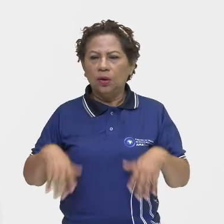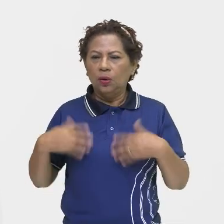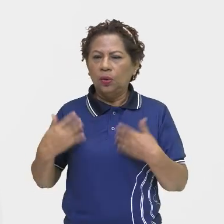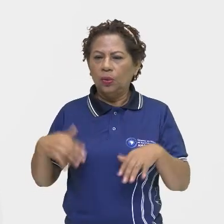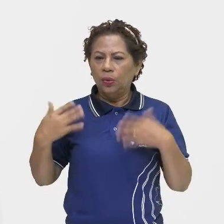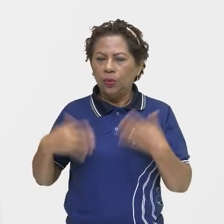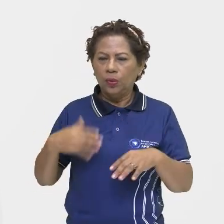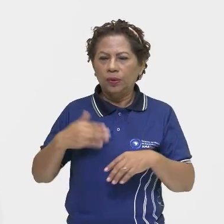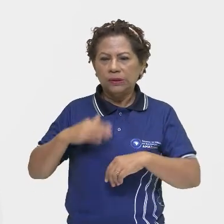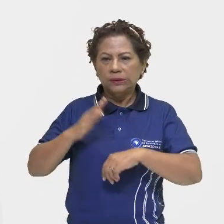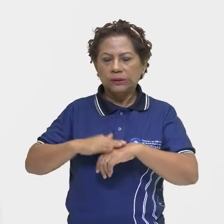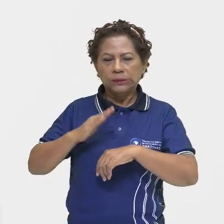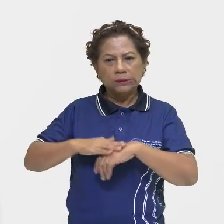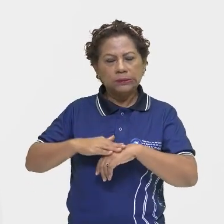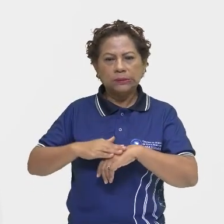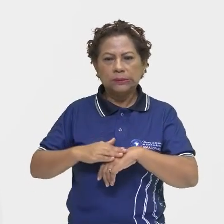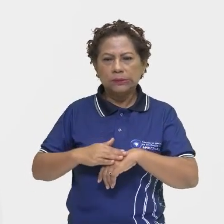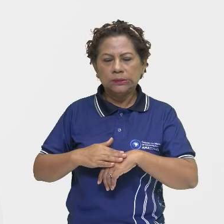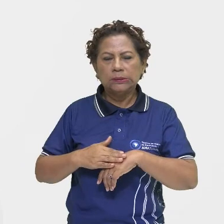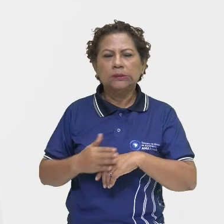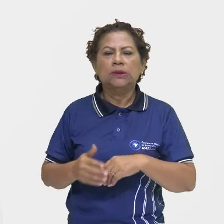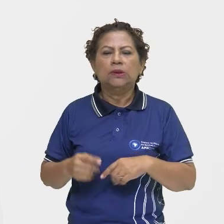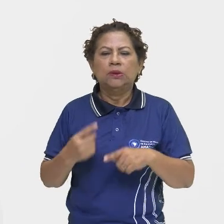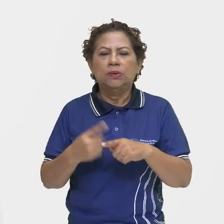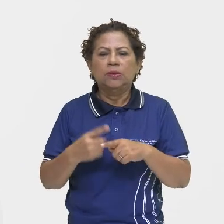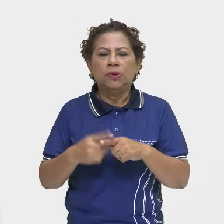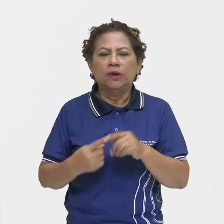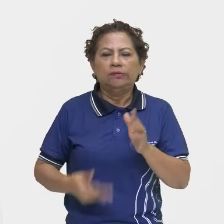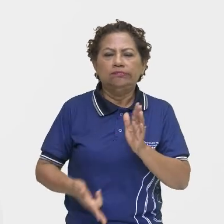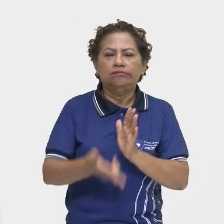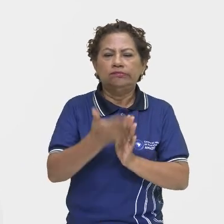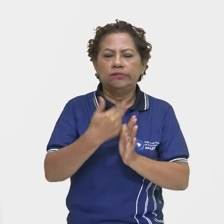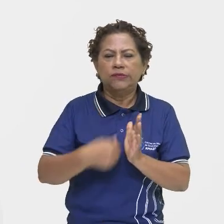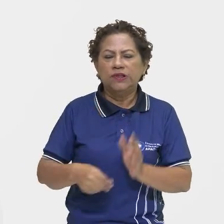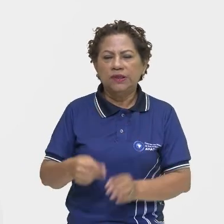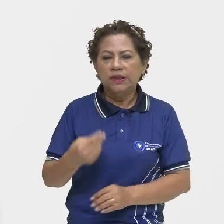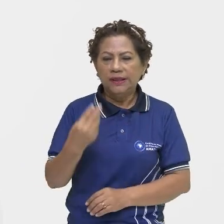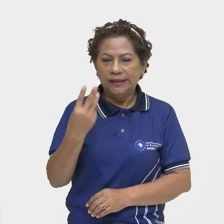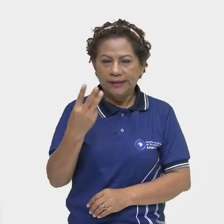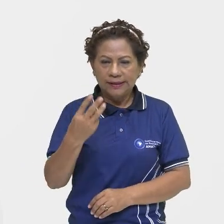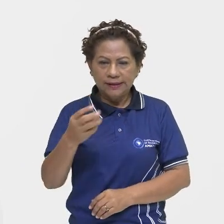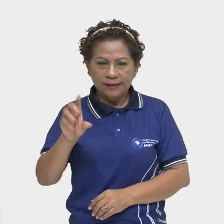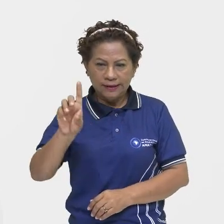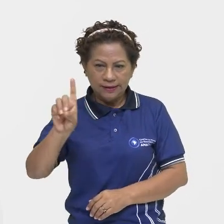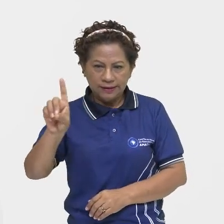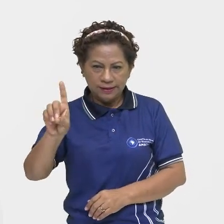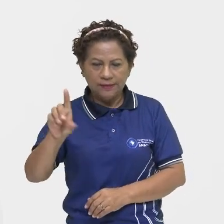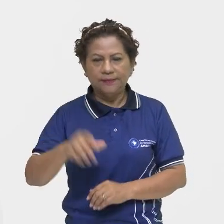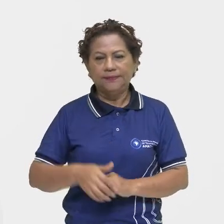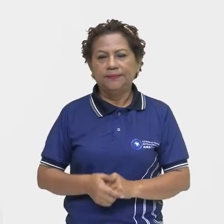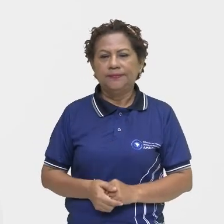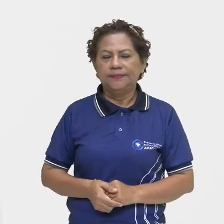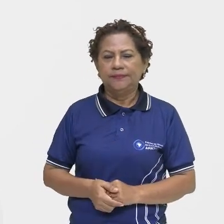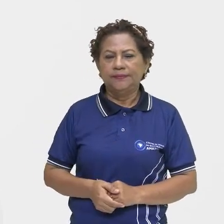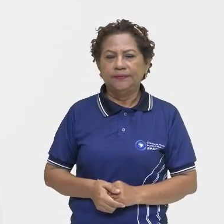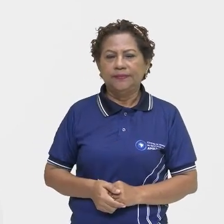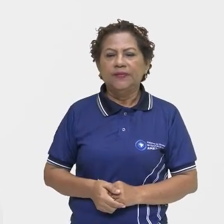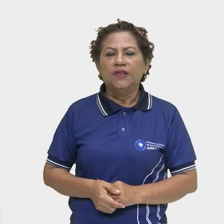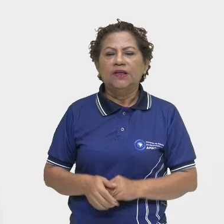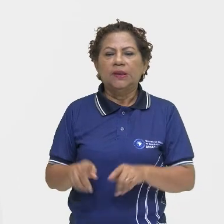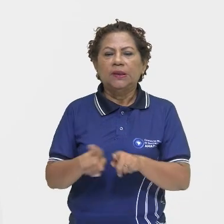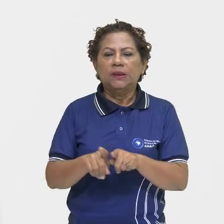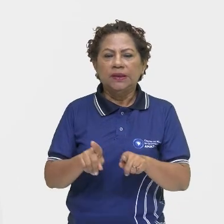em formato tridimensional. Os desenhos também são conhecidos como 3D Street